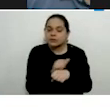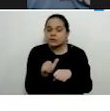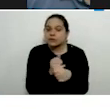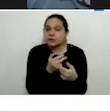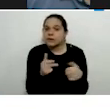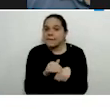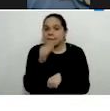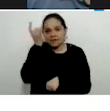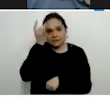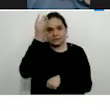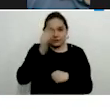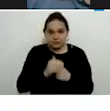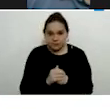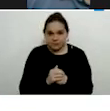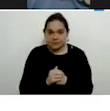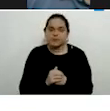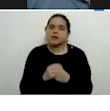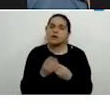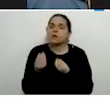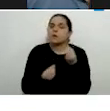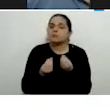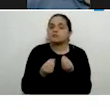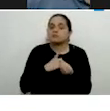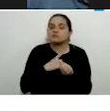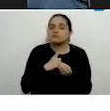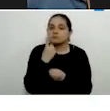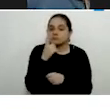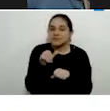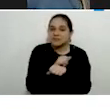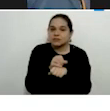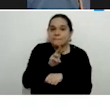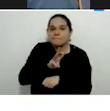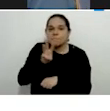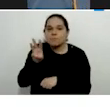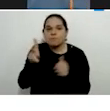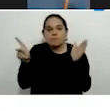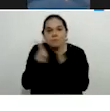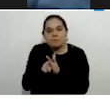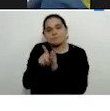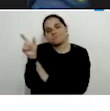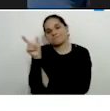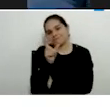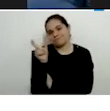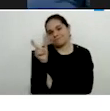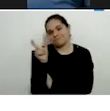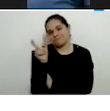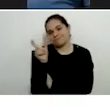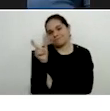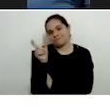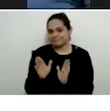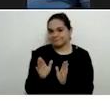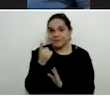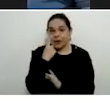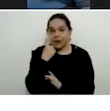surgiram os nossos portais. Um desses portais é o portal do SMC Card. Eu vou abrir aqui o